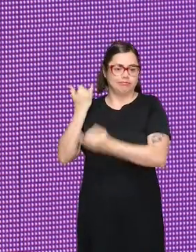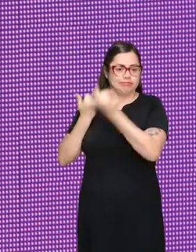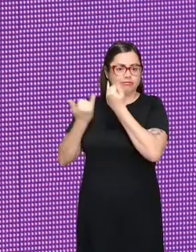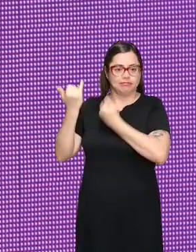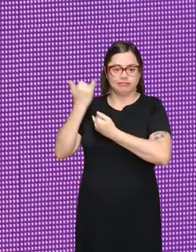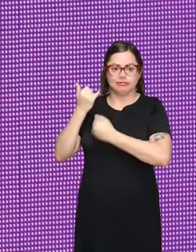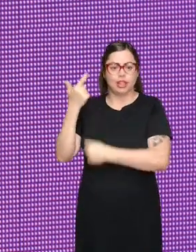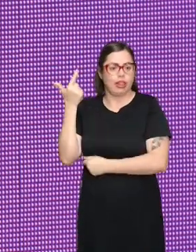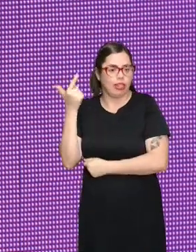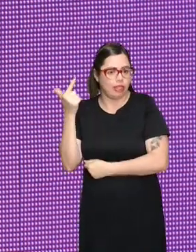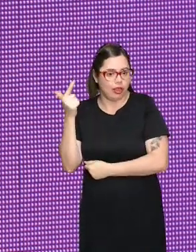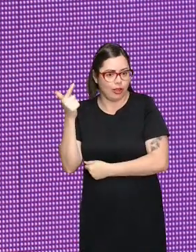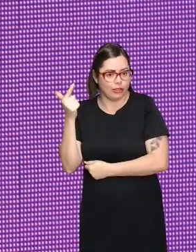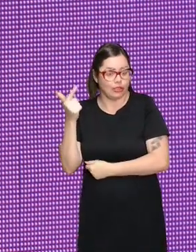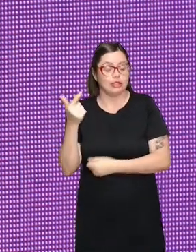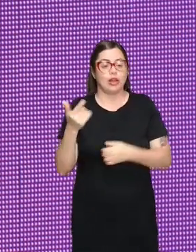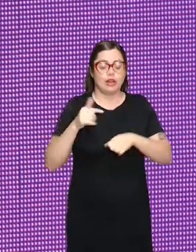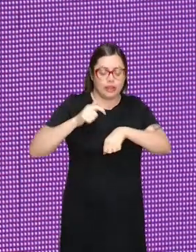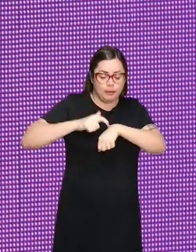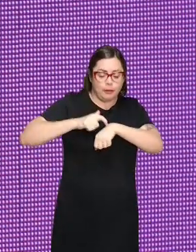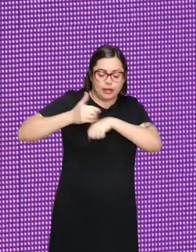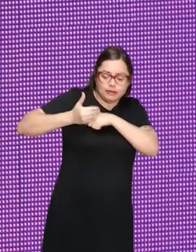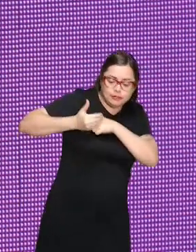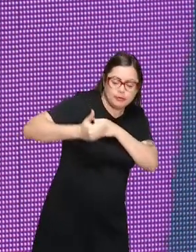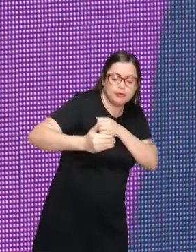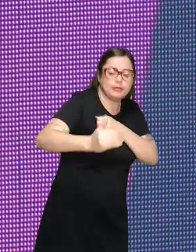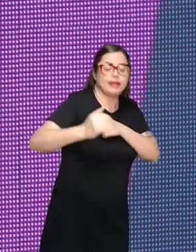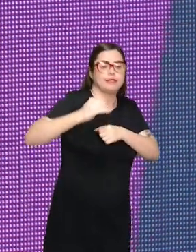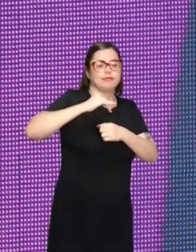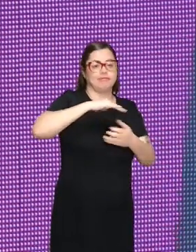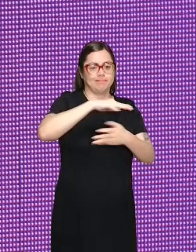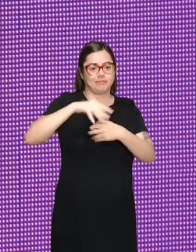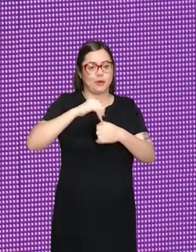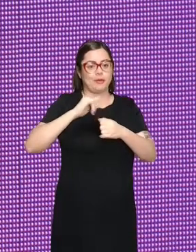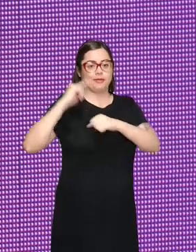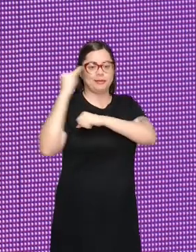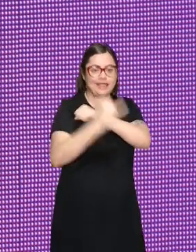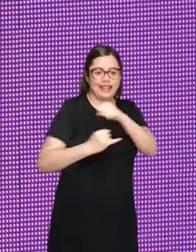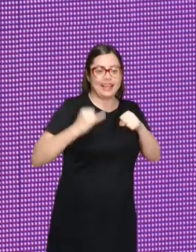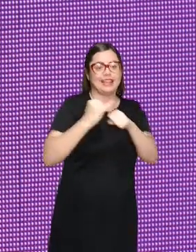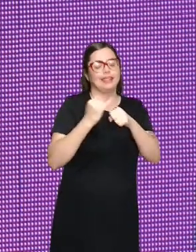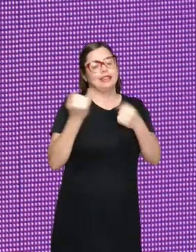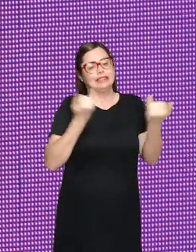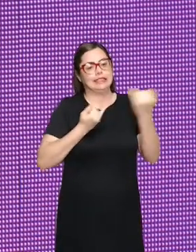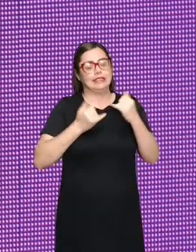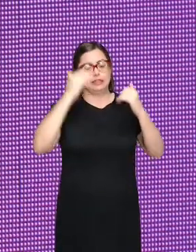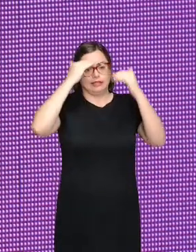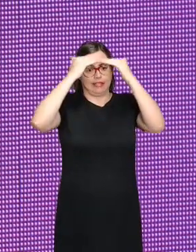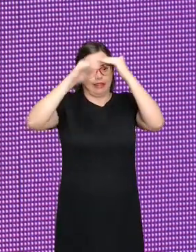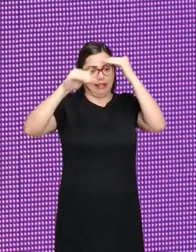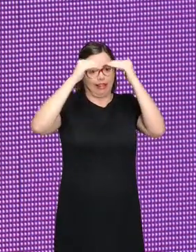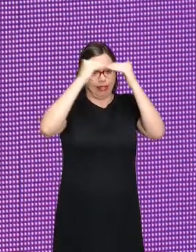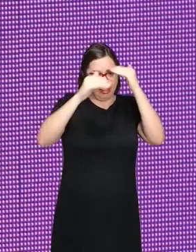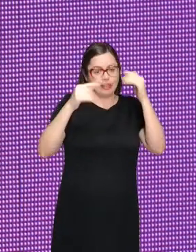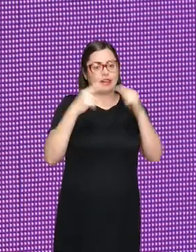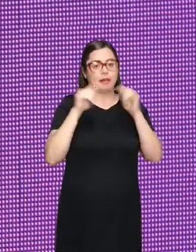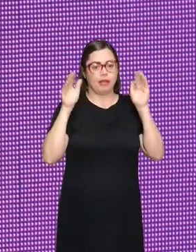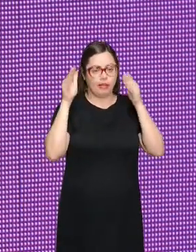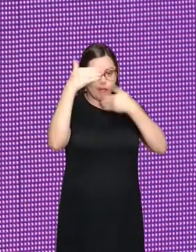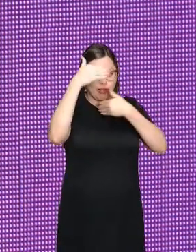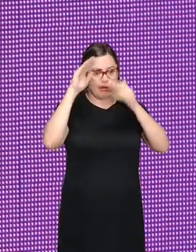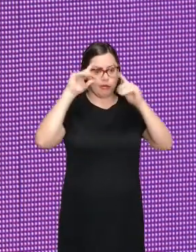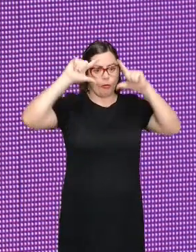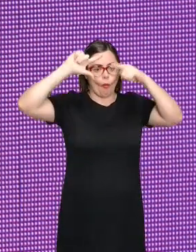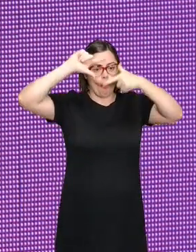internet ela traz um monte de coisa boa para a gente, mas ela também pode trazer muita desconexão, muita alienação, né, e enfim, aí